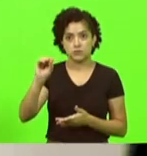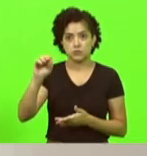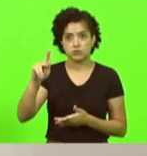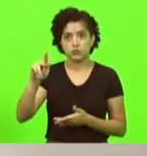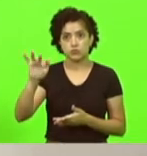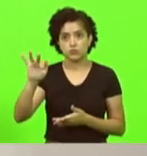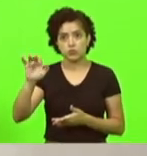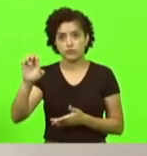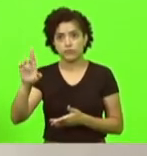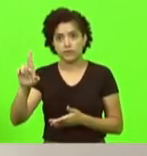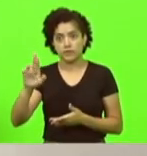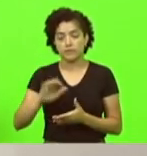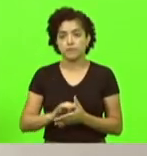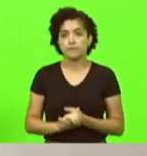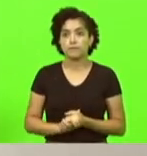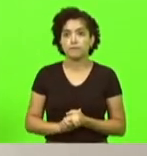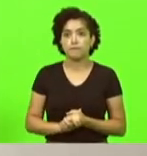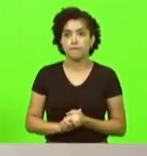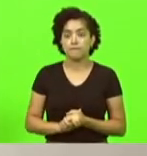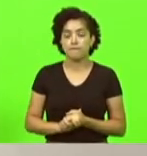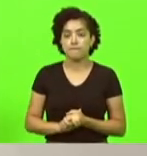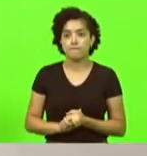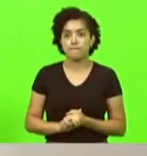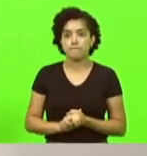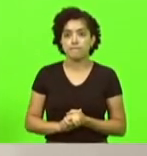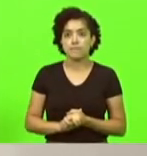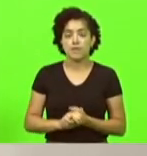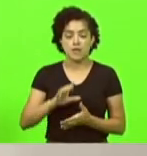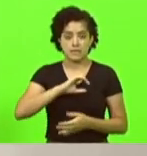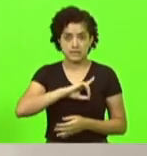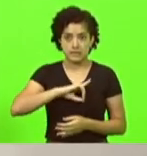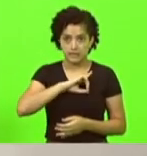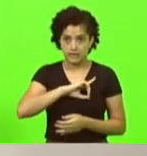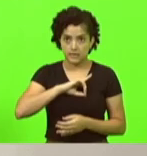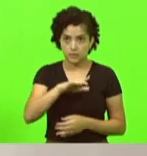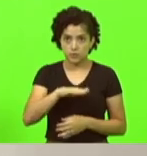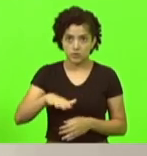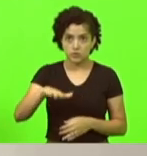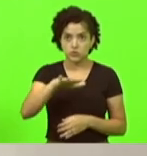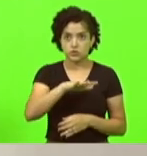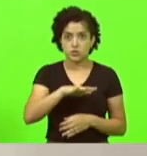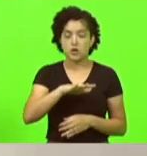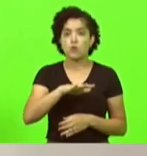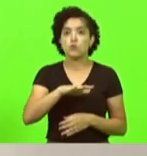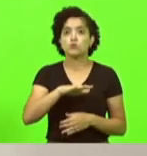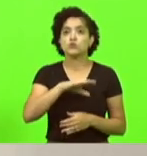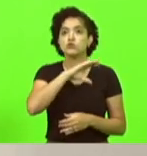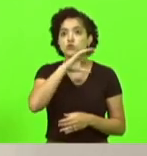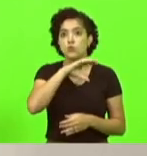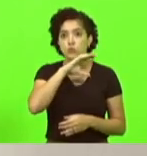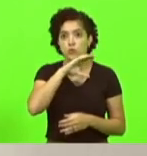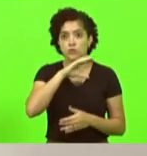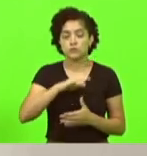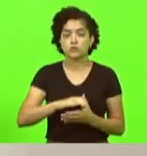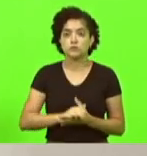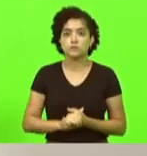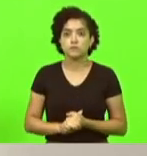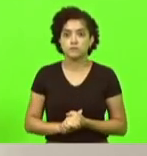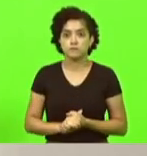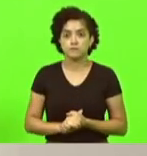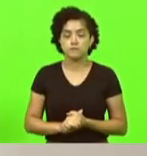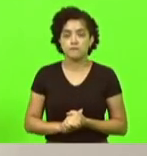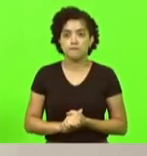a Frontier o delegado regional do município de Concórdia Marcelo Nogueira